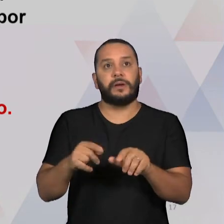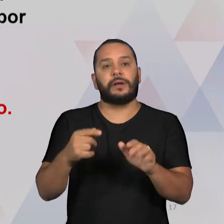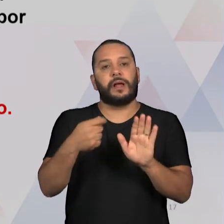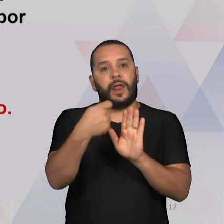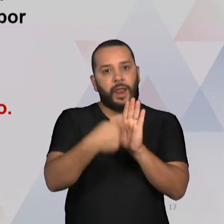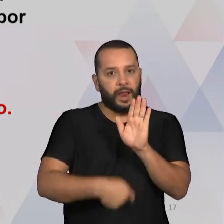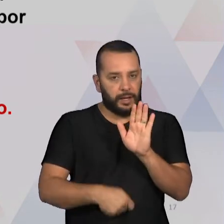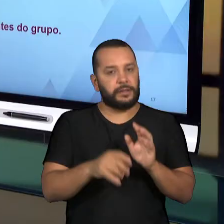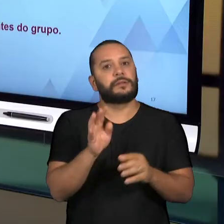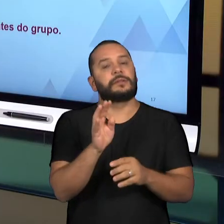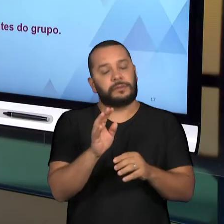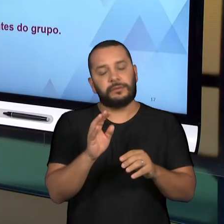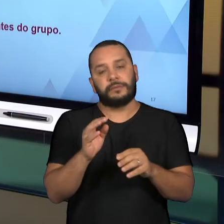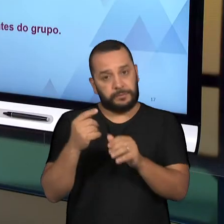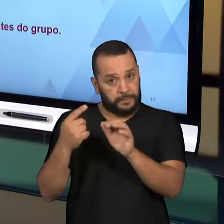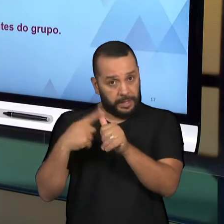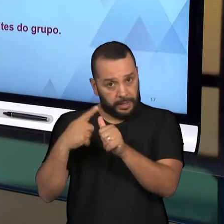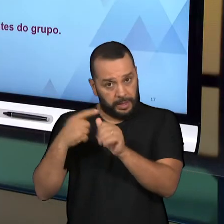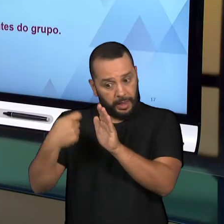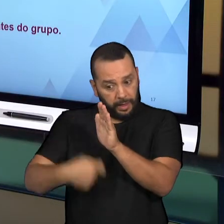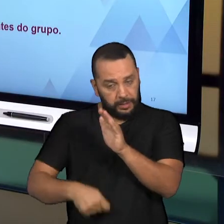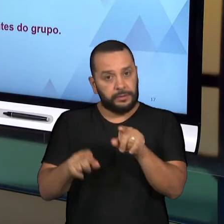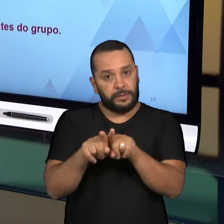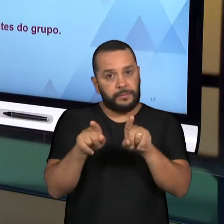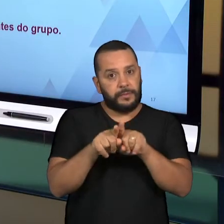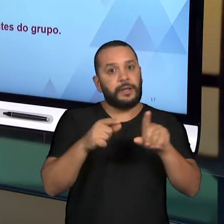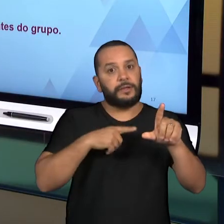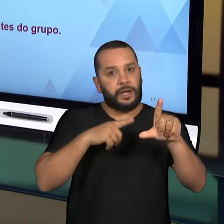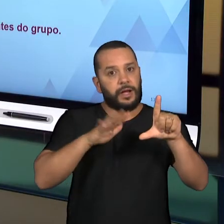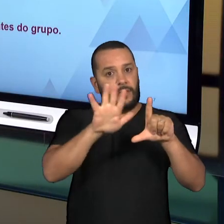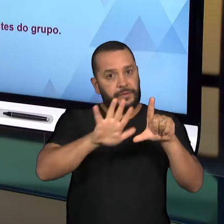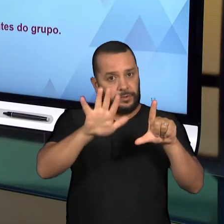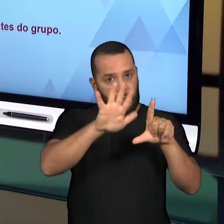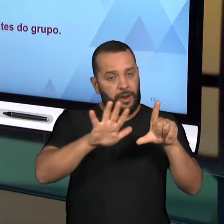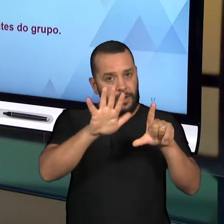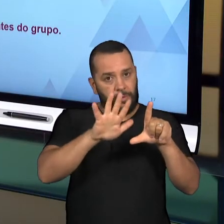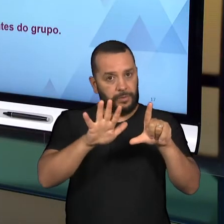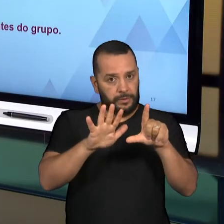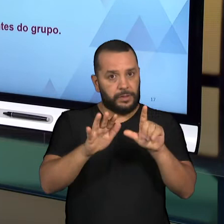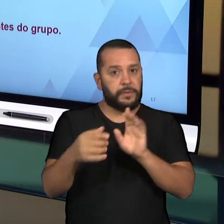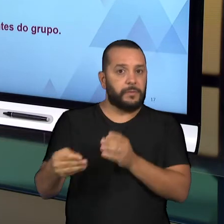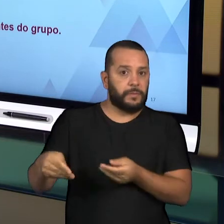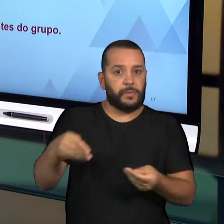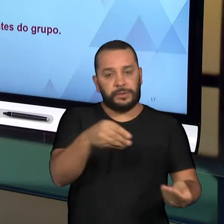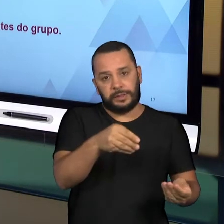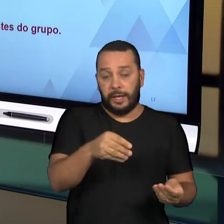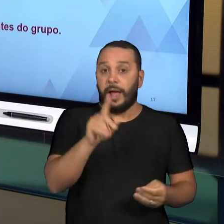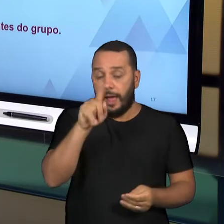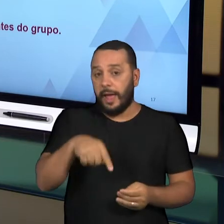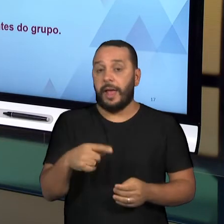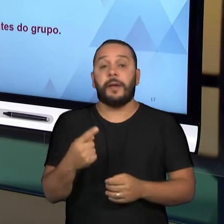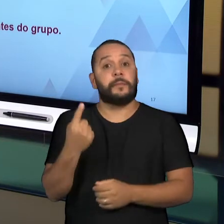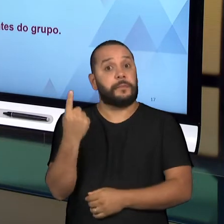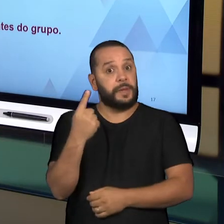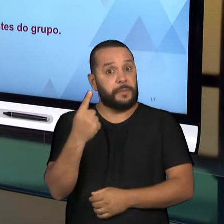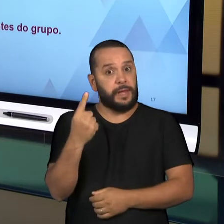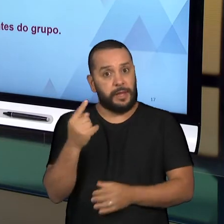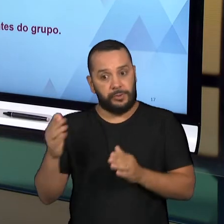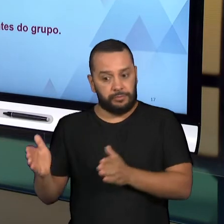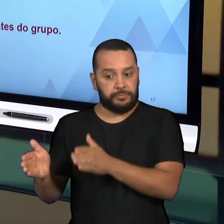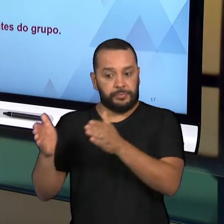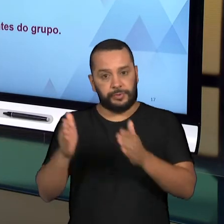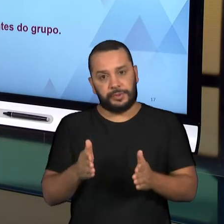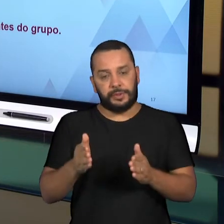versão dessa vídeo-aula vocês vão a gente está dizendo que é uma primeira versão porque vocês receberão um retorno